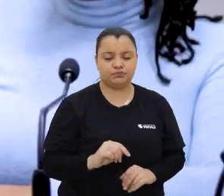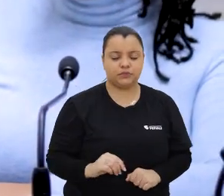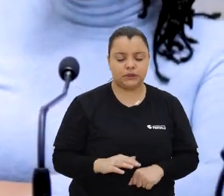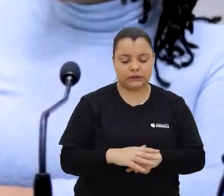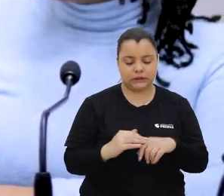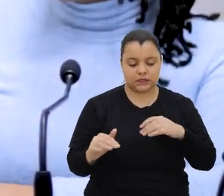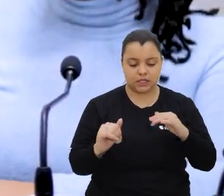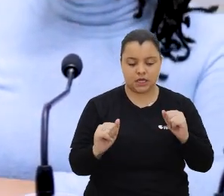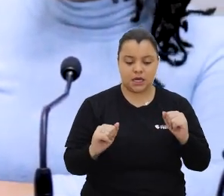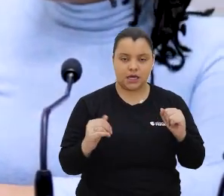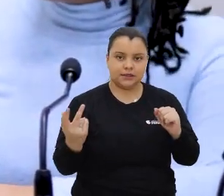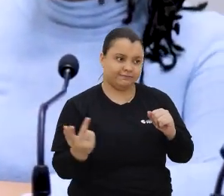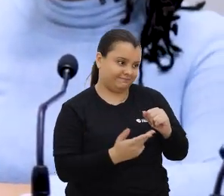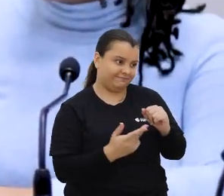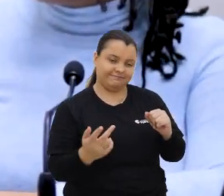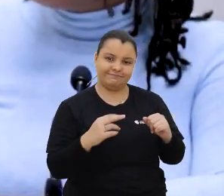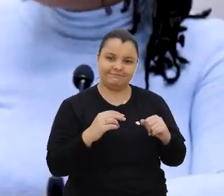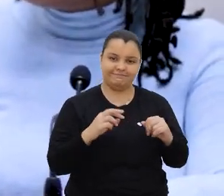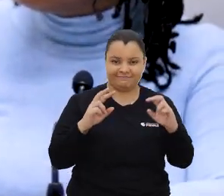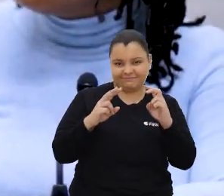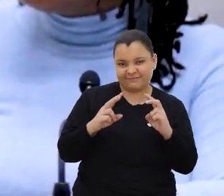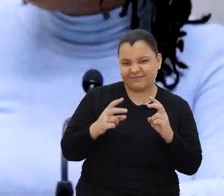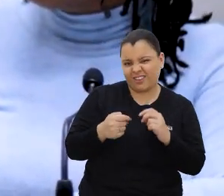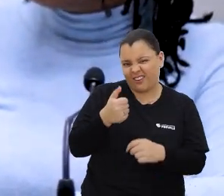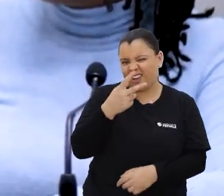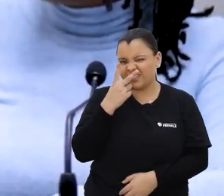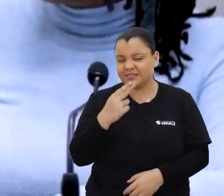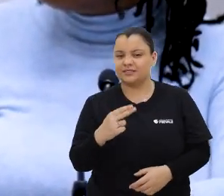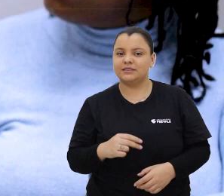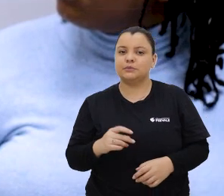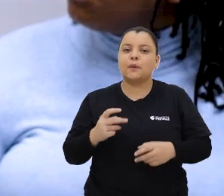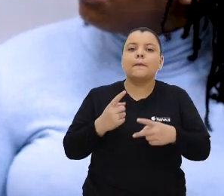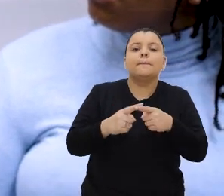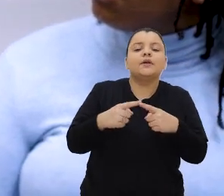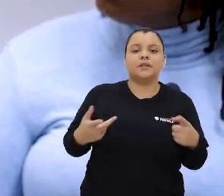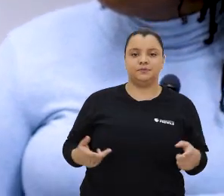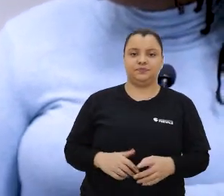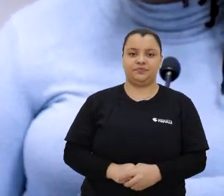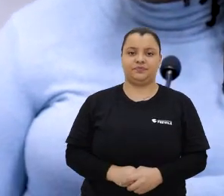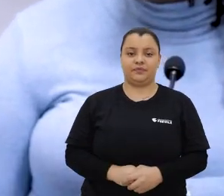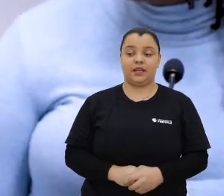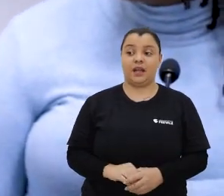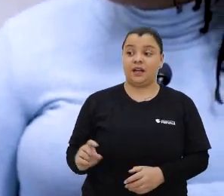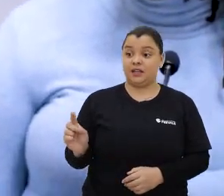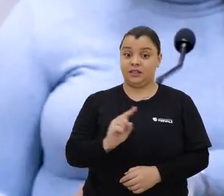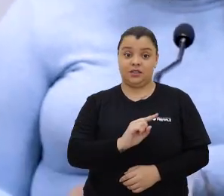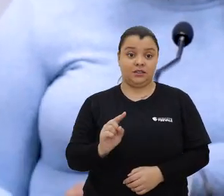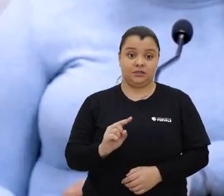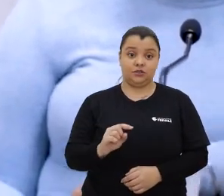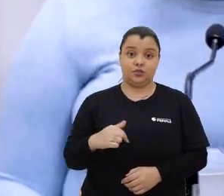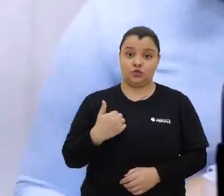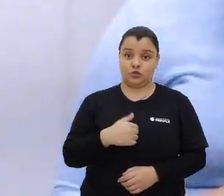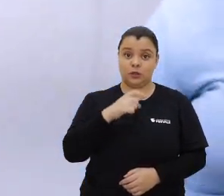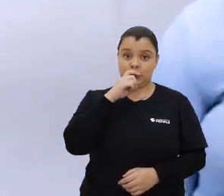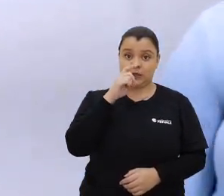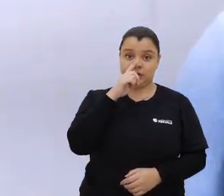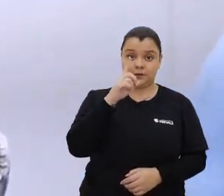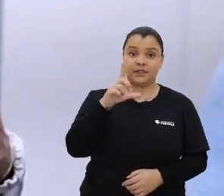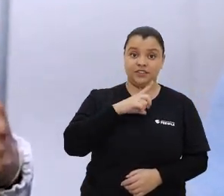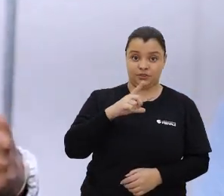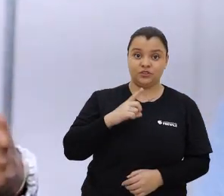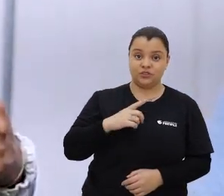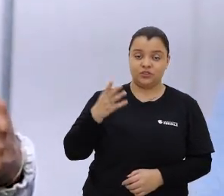As trajetórias são bem parecidas porque uma das pouquíssimas oportunidades que os nossos pais tinham na década